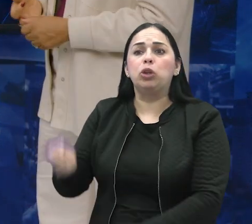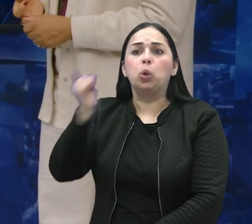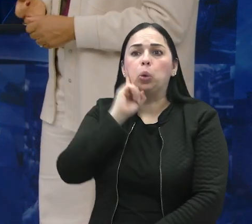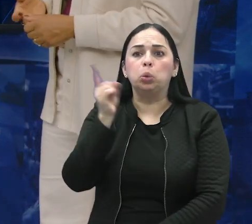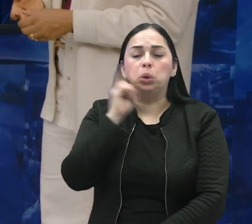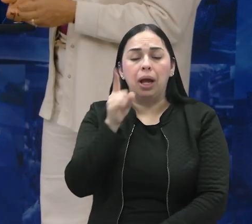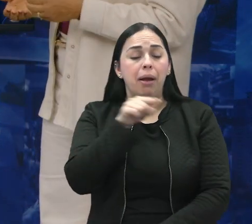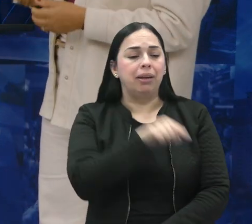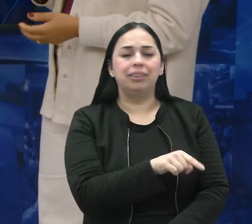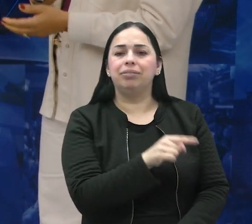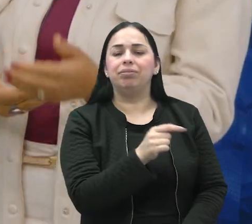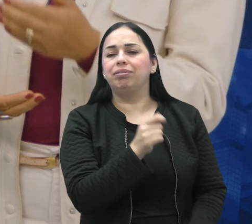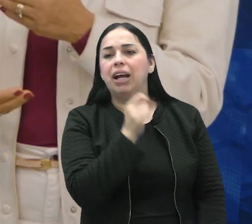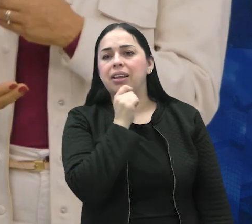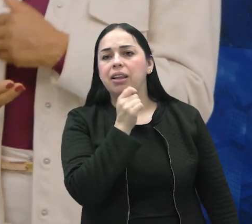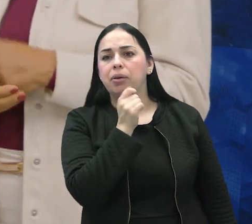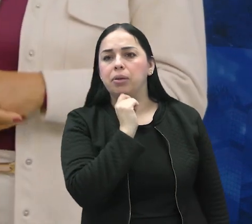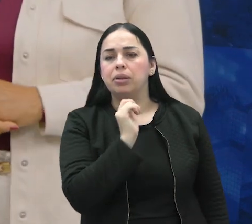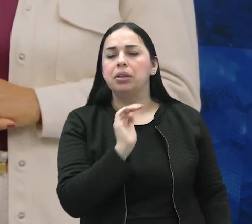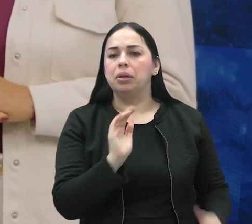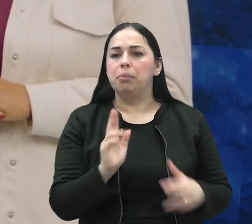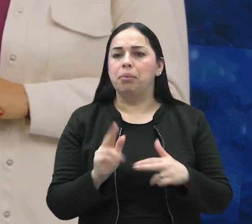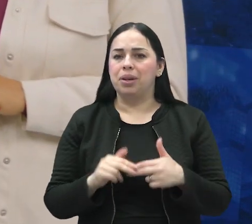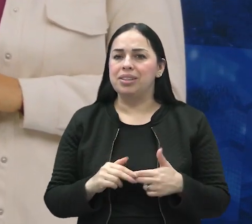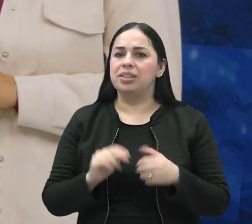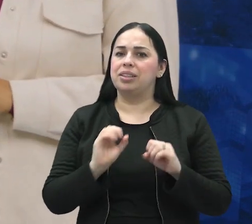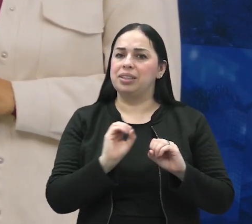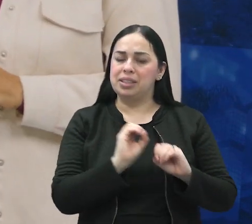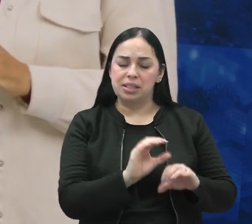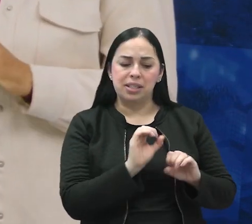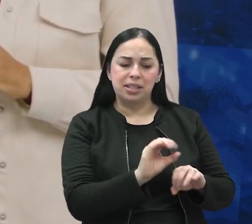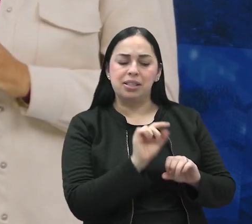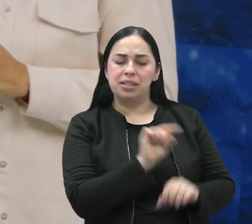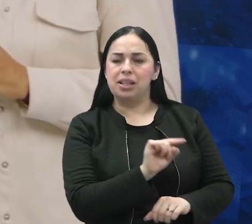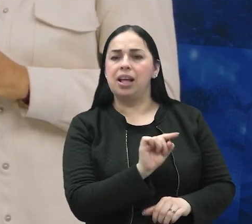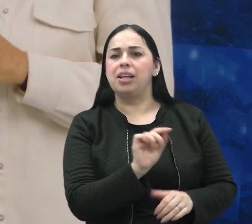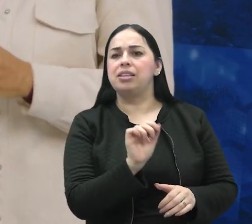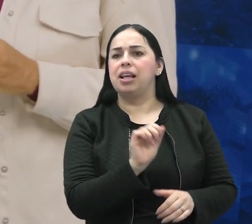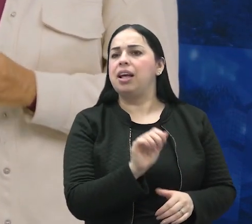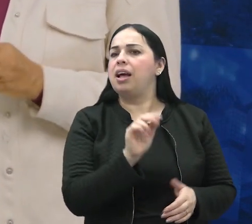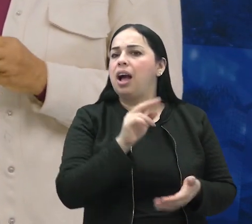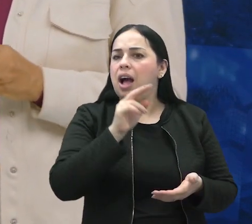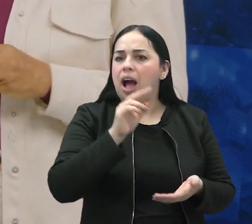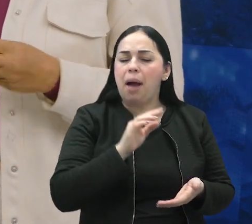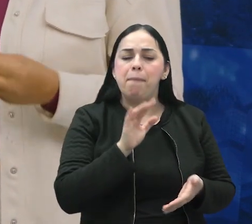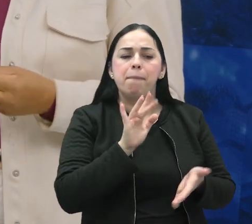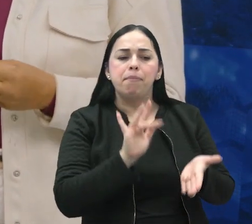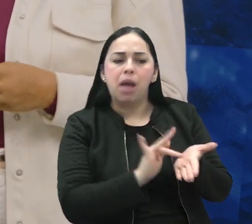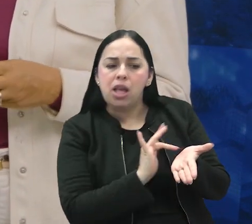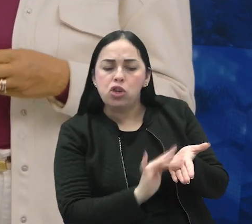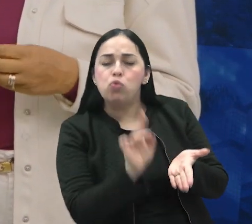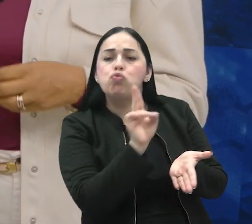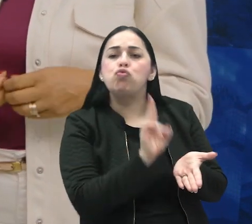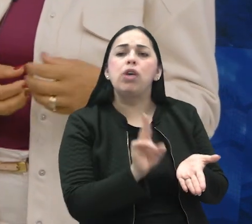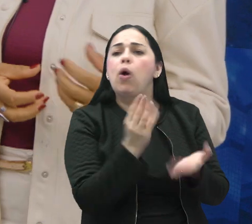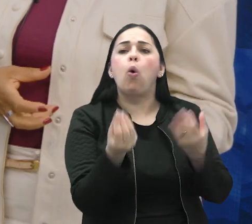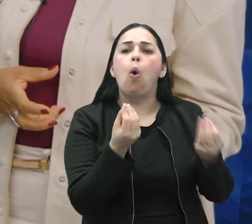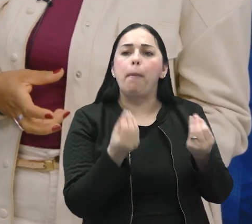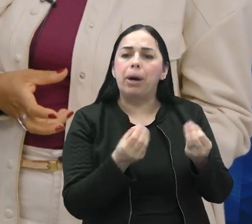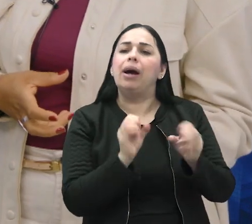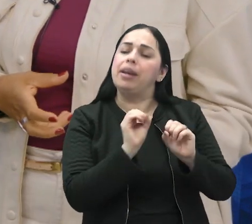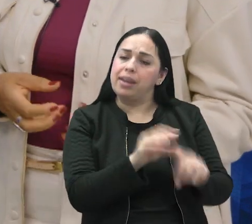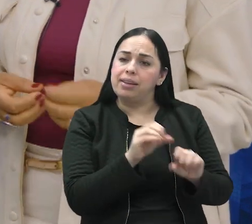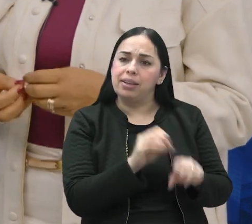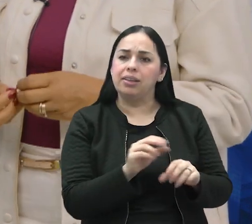nas famílias. Então, realmente, é onde a gente tem que trabalhar essa questão desse letramento digital, ou seja, ensinar a